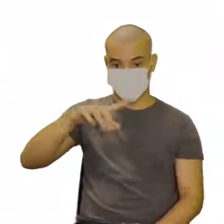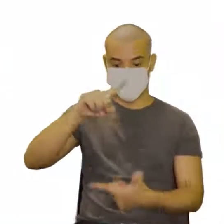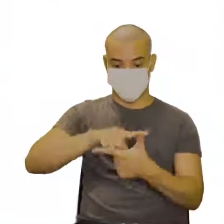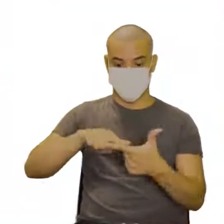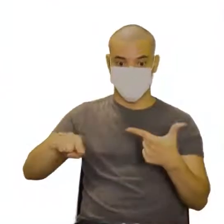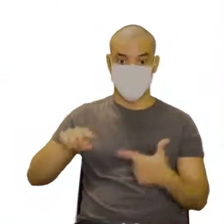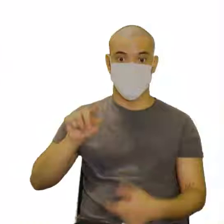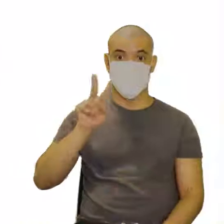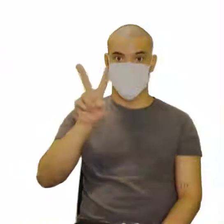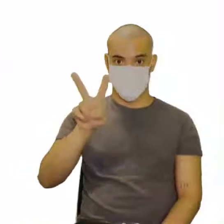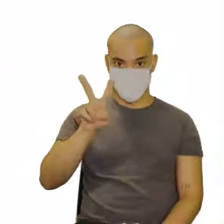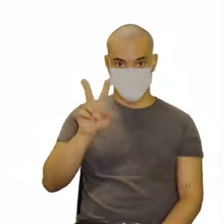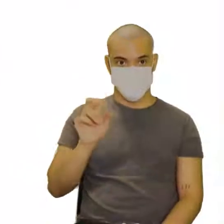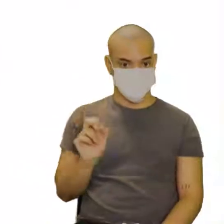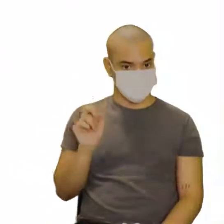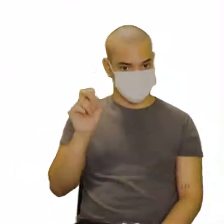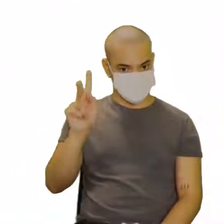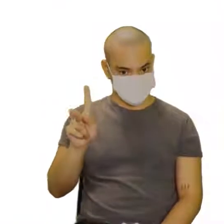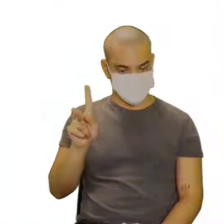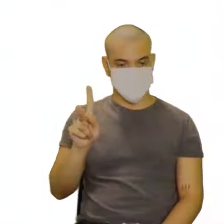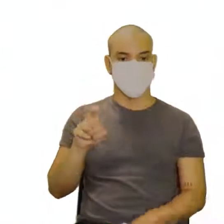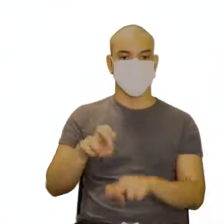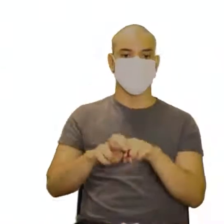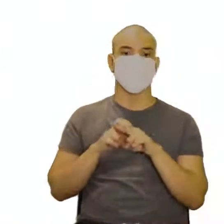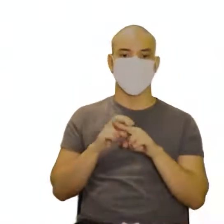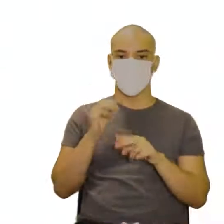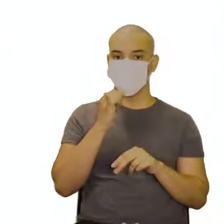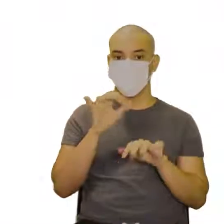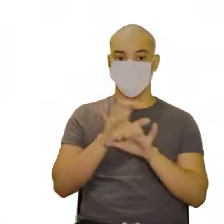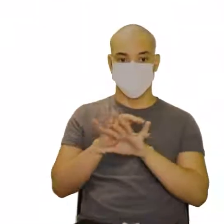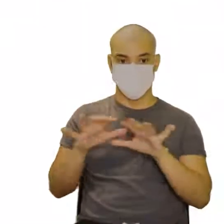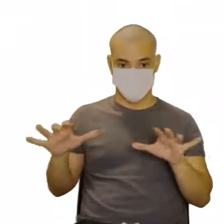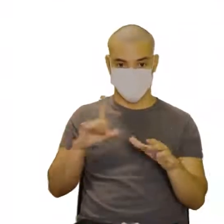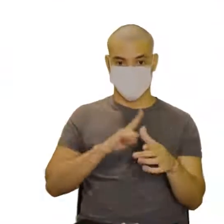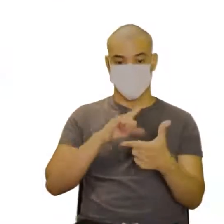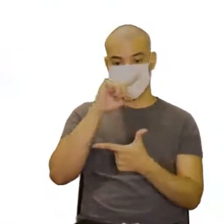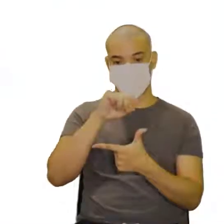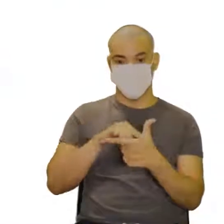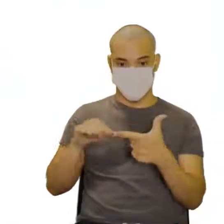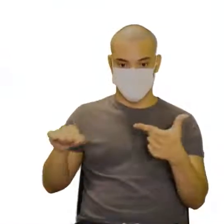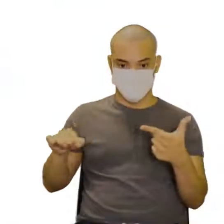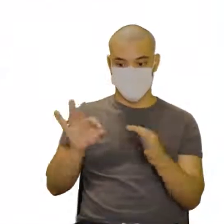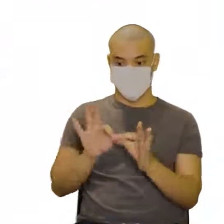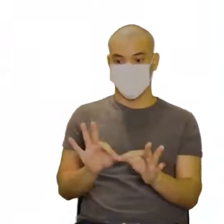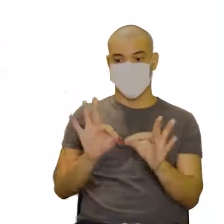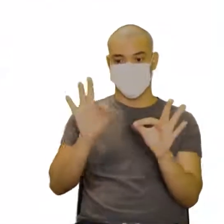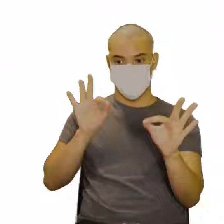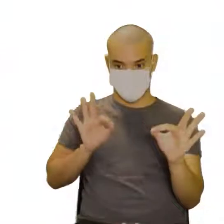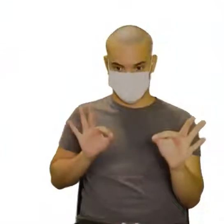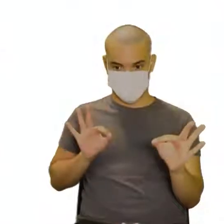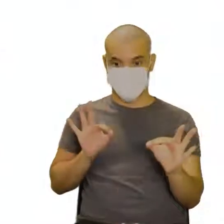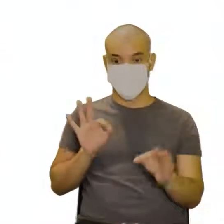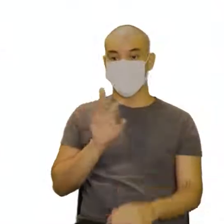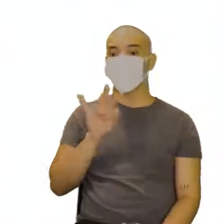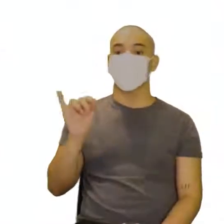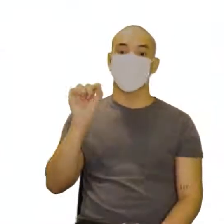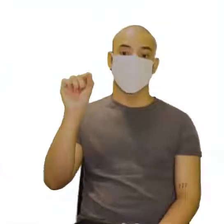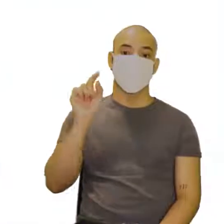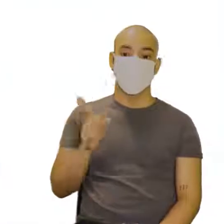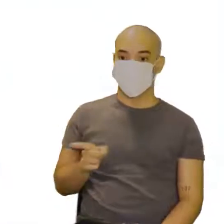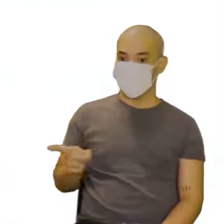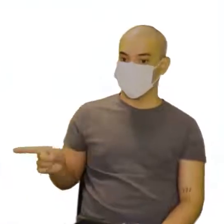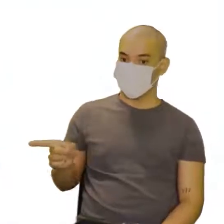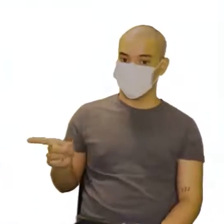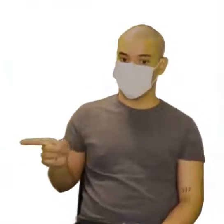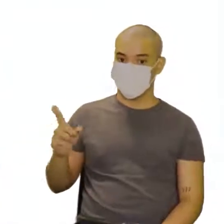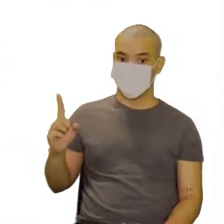2, ok? Então, nesse caso aqui, olha aí, ó, dividiu aqui a distância, tu vai